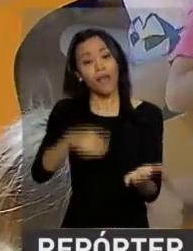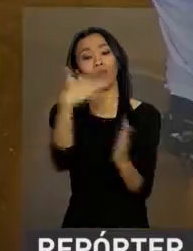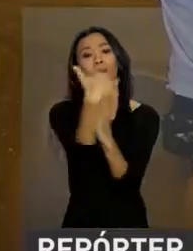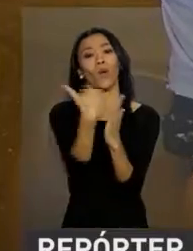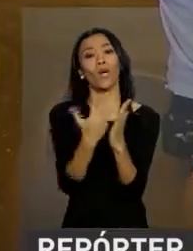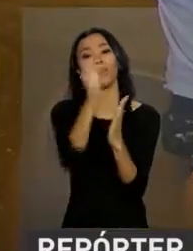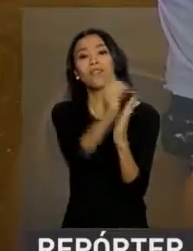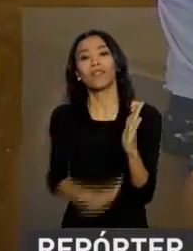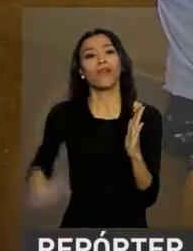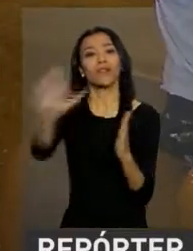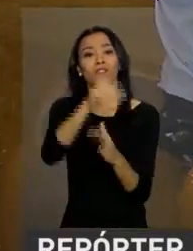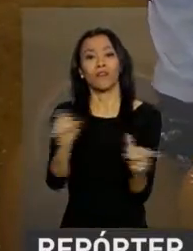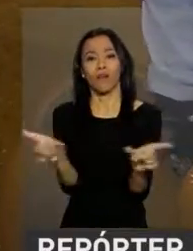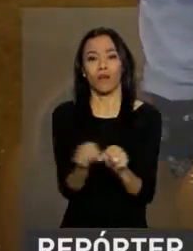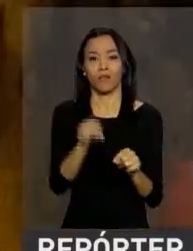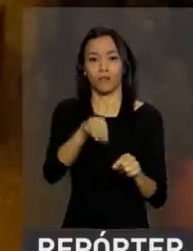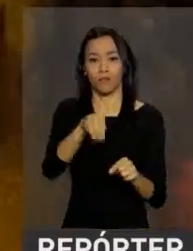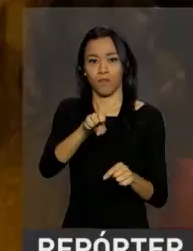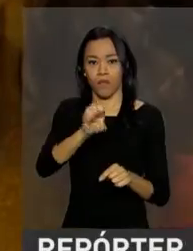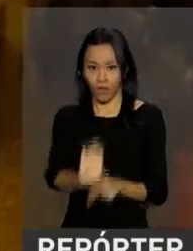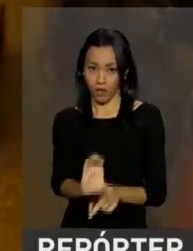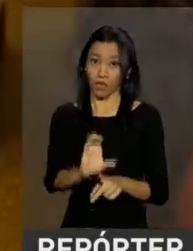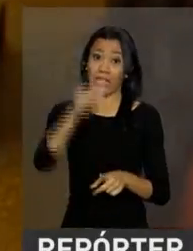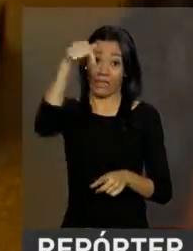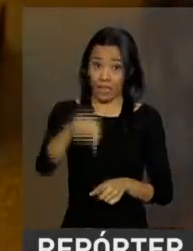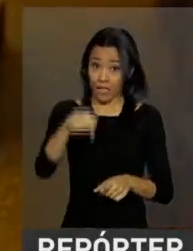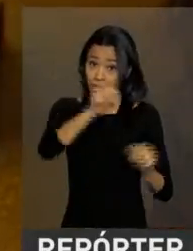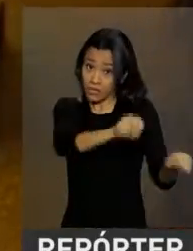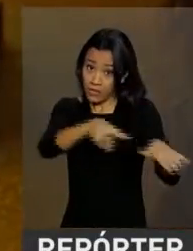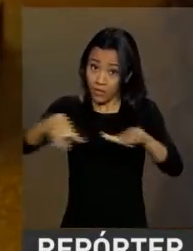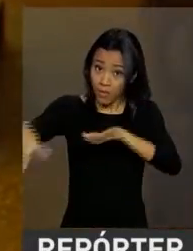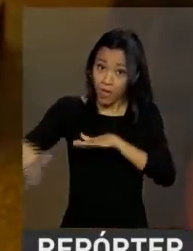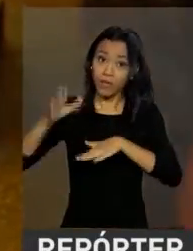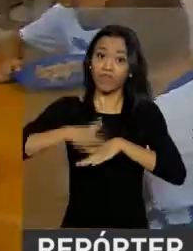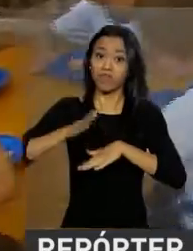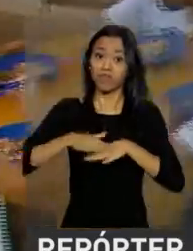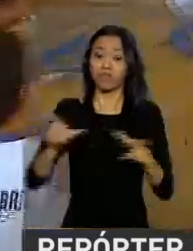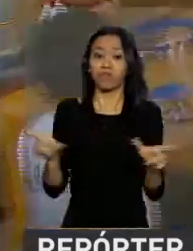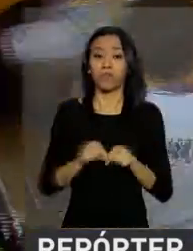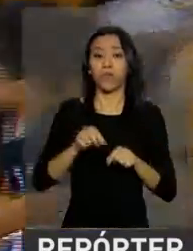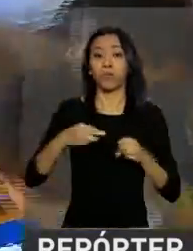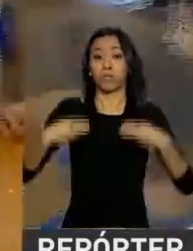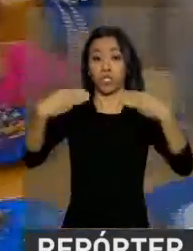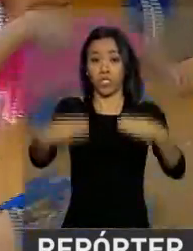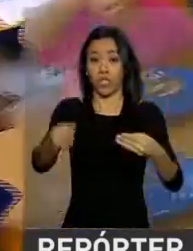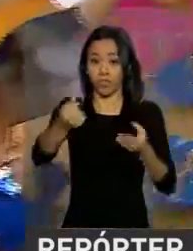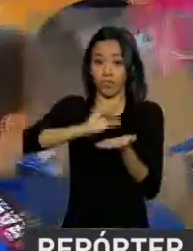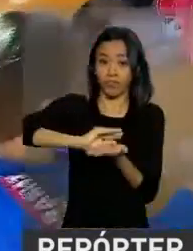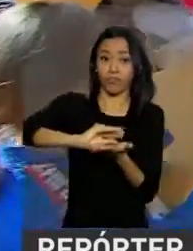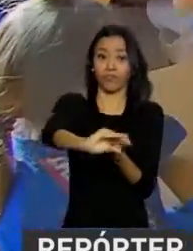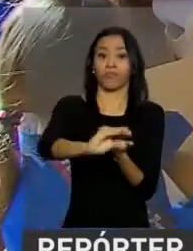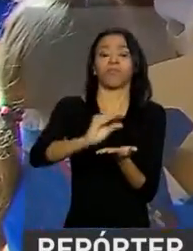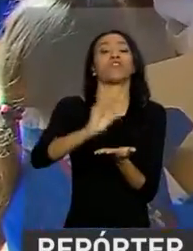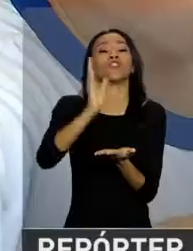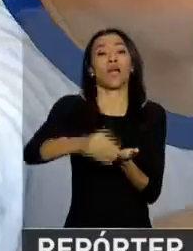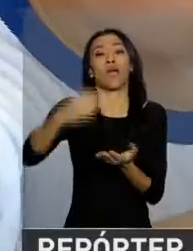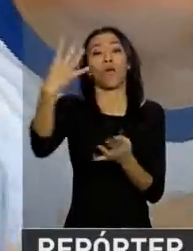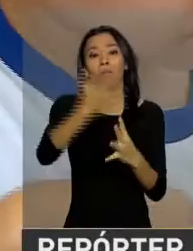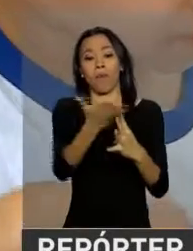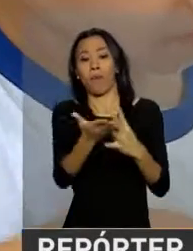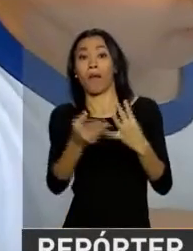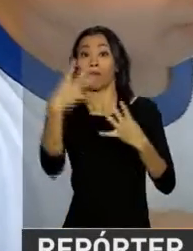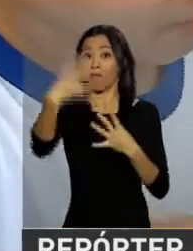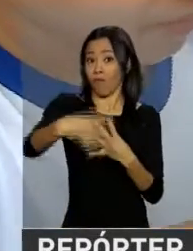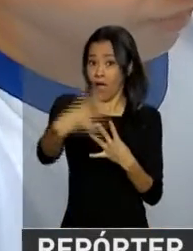do ministério da educação nesta semana o ministério liberou o valor da quarta parcela ao fundo nacional do desenvolvimento